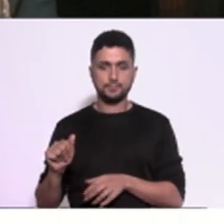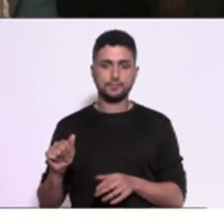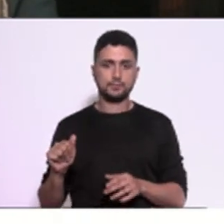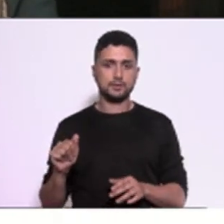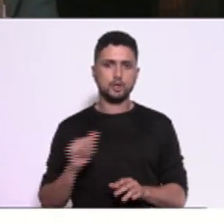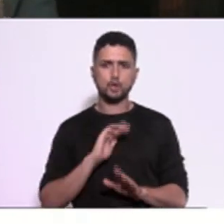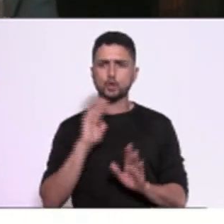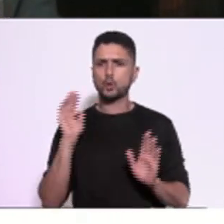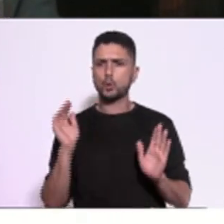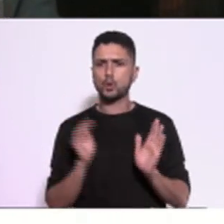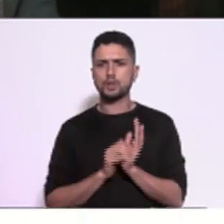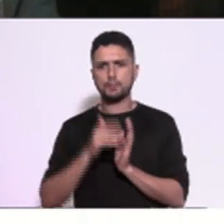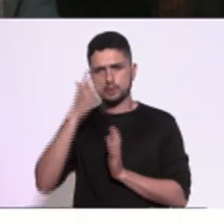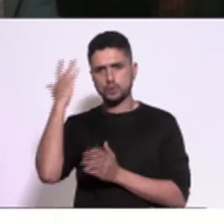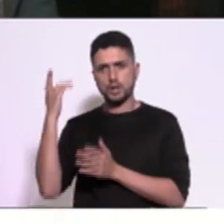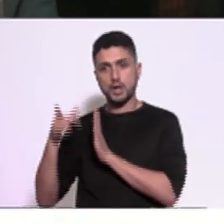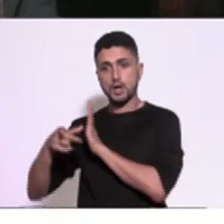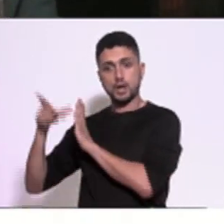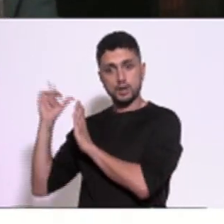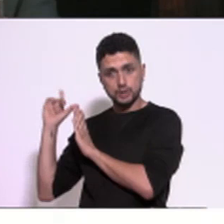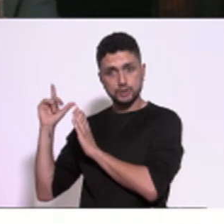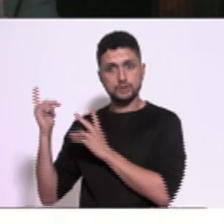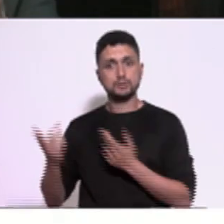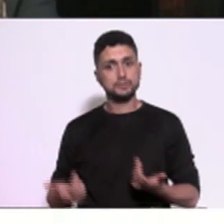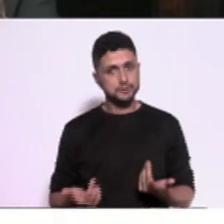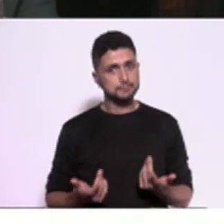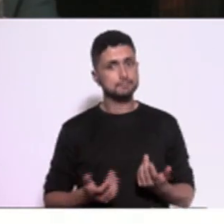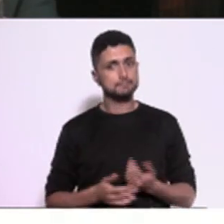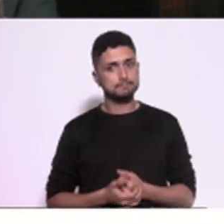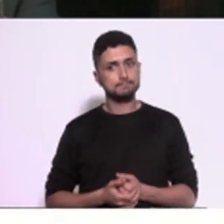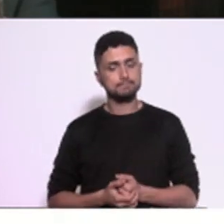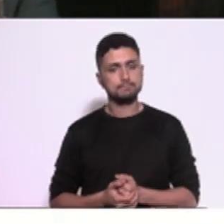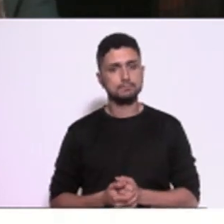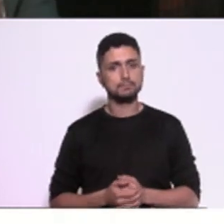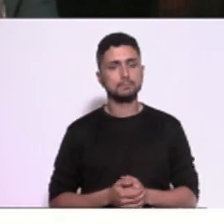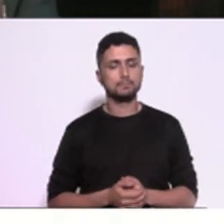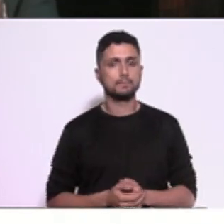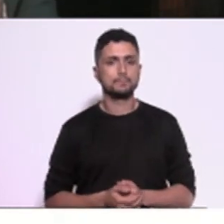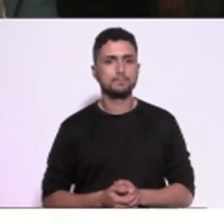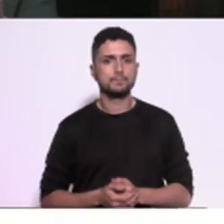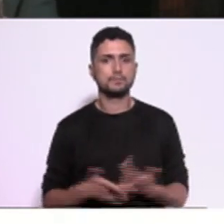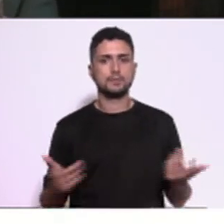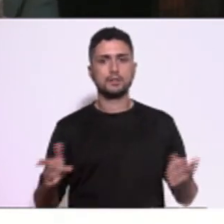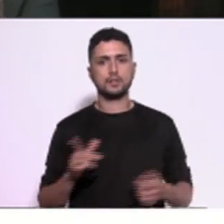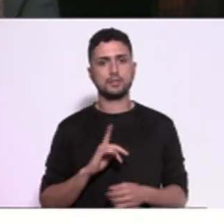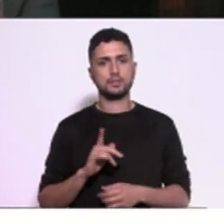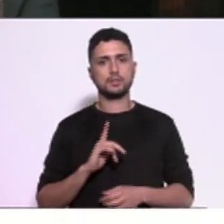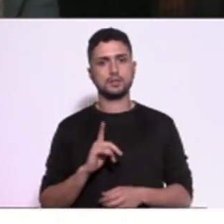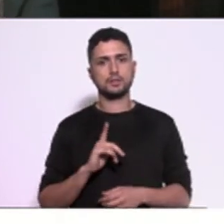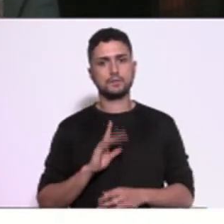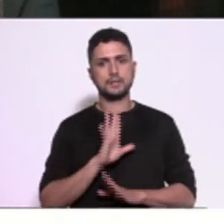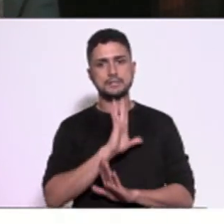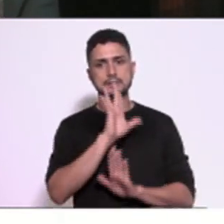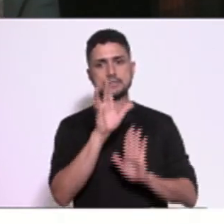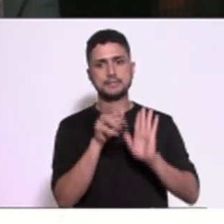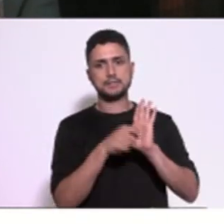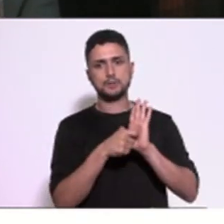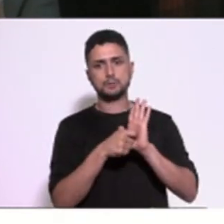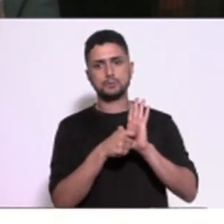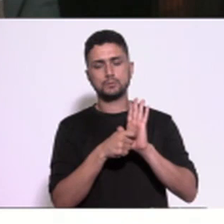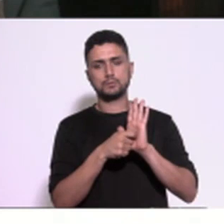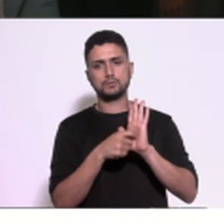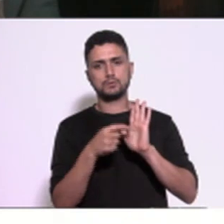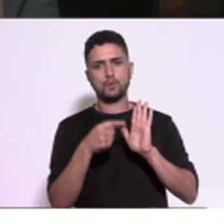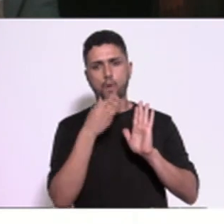que nos antecederam, e como símbolo disso tudo, a figura de